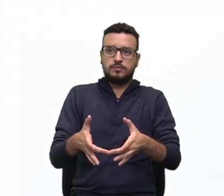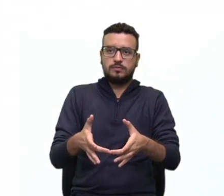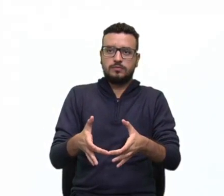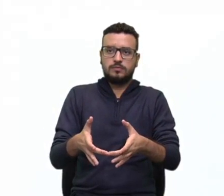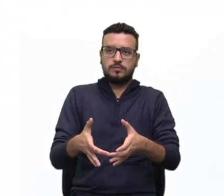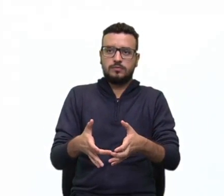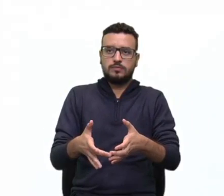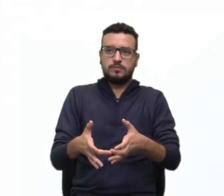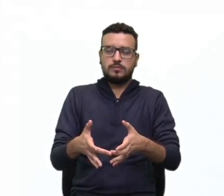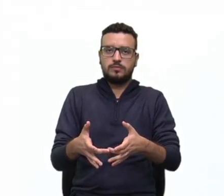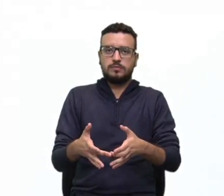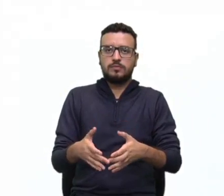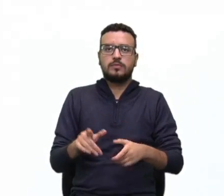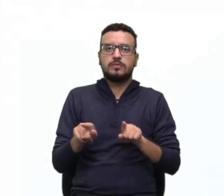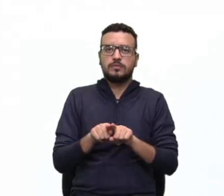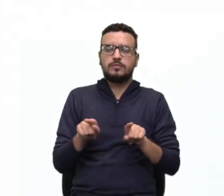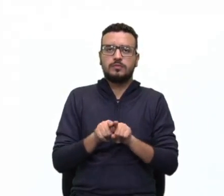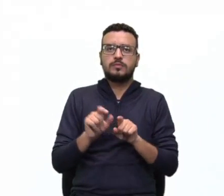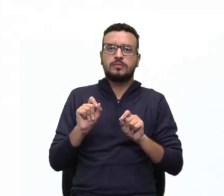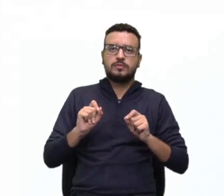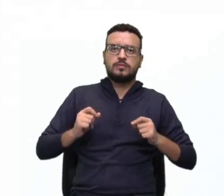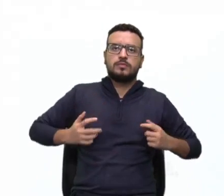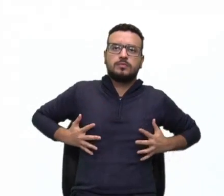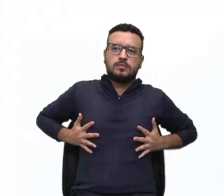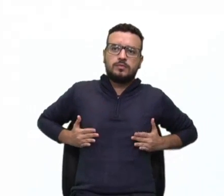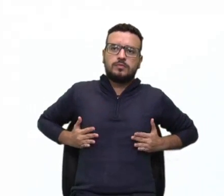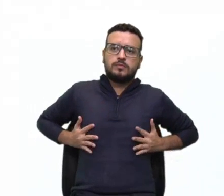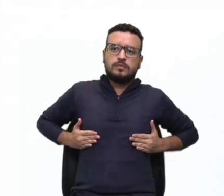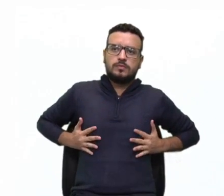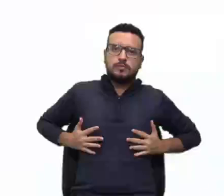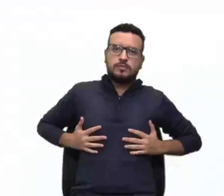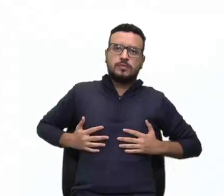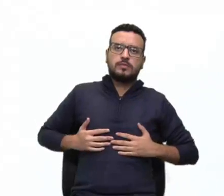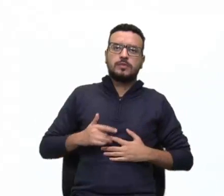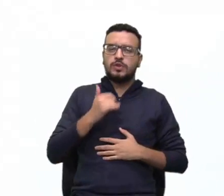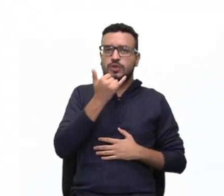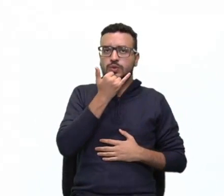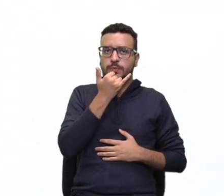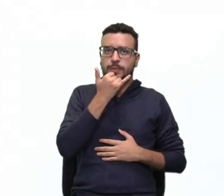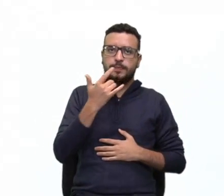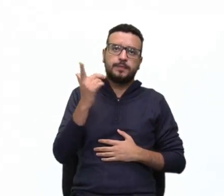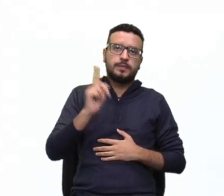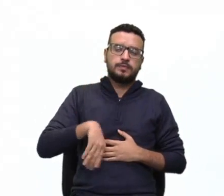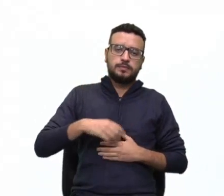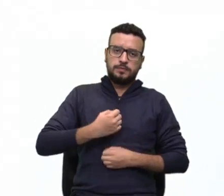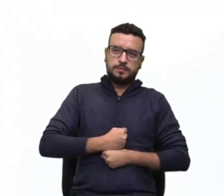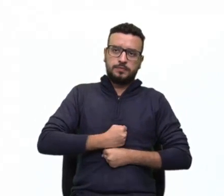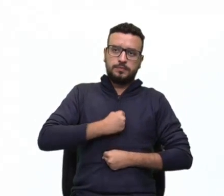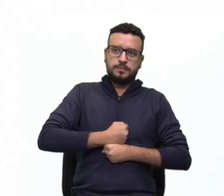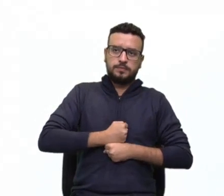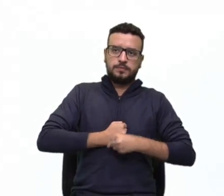articulações intervertebrais também. Quem são as articulações intervertebrais? São os discos,